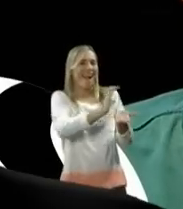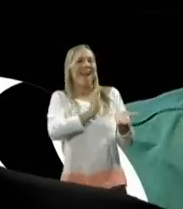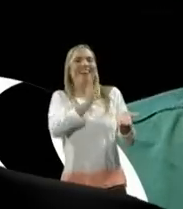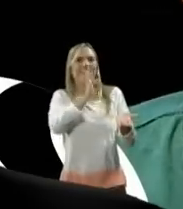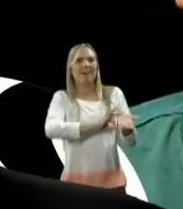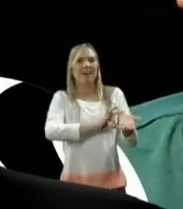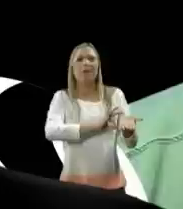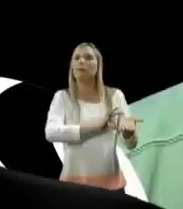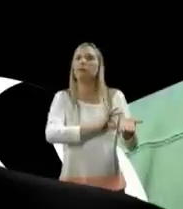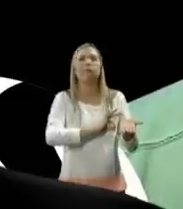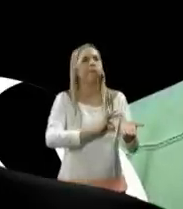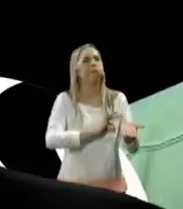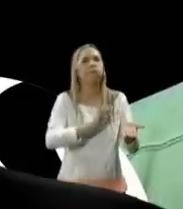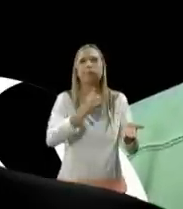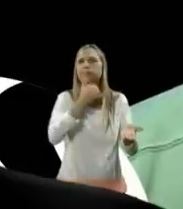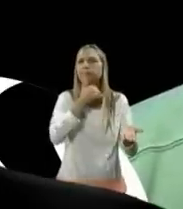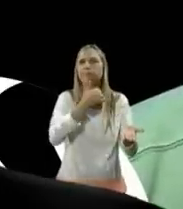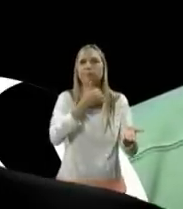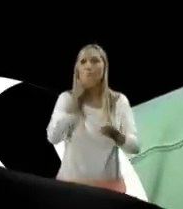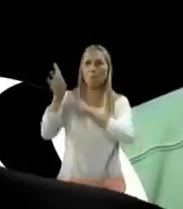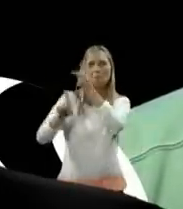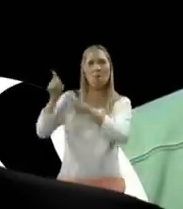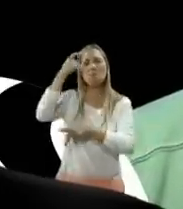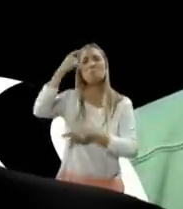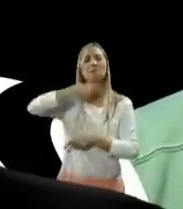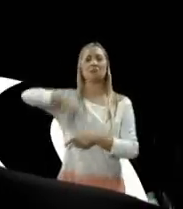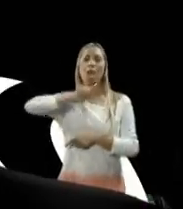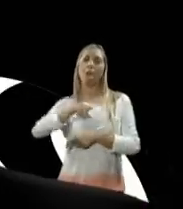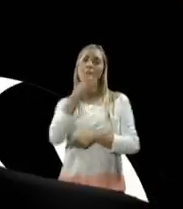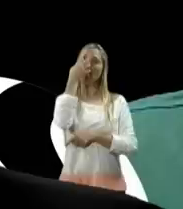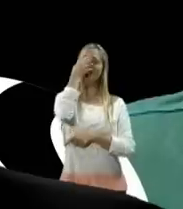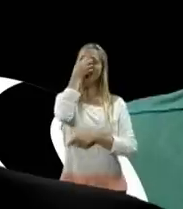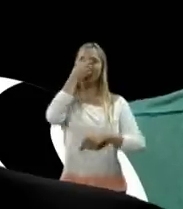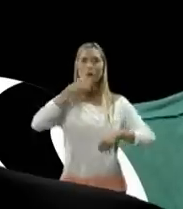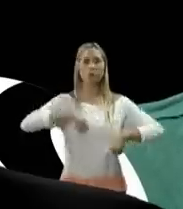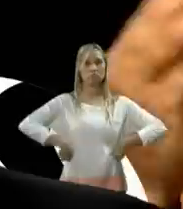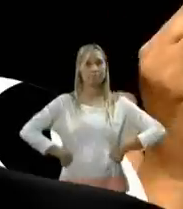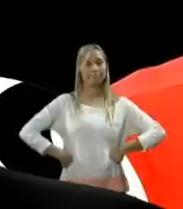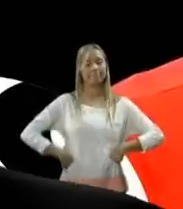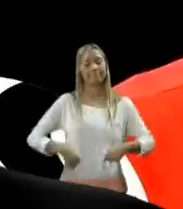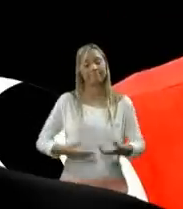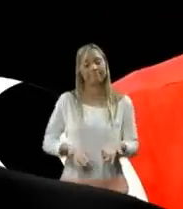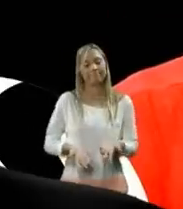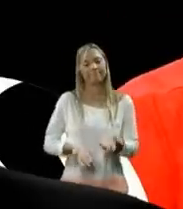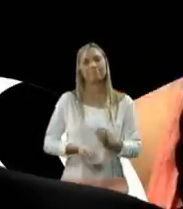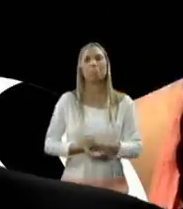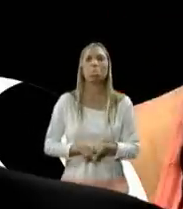Ô tristeza. O povo acha que a gente é palhaço.